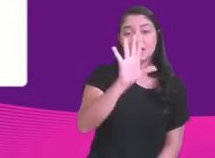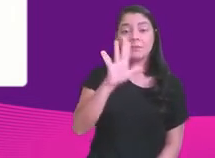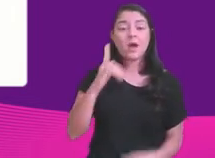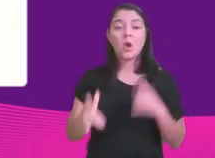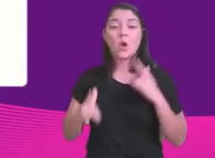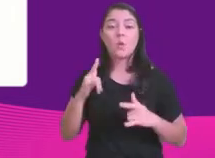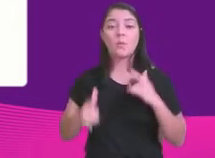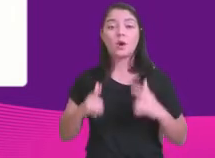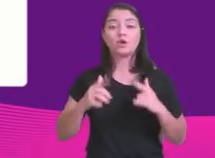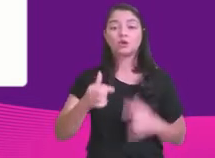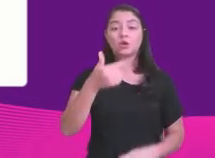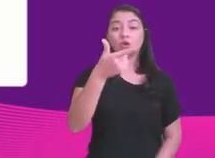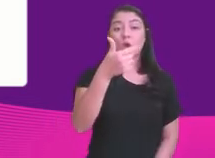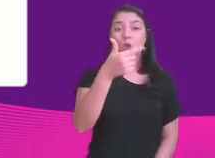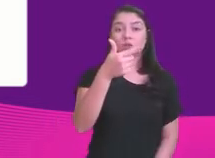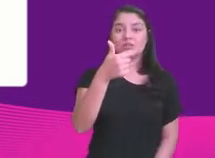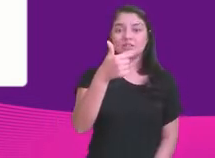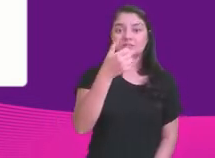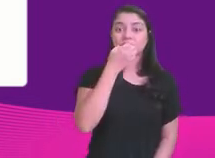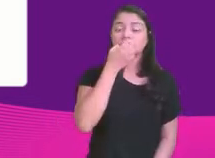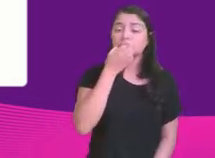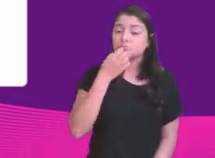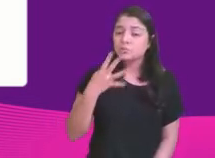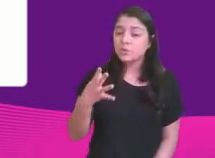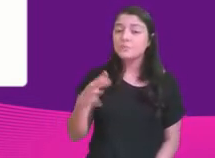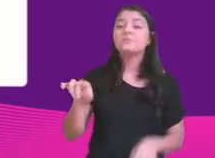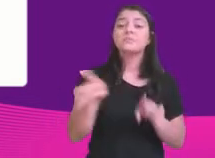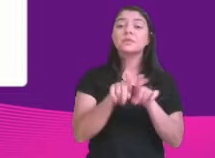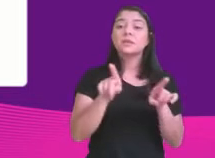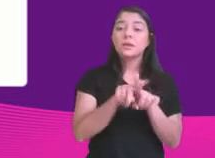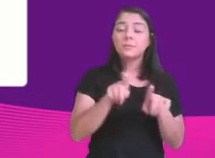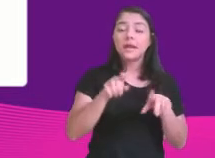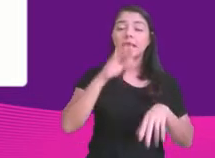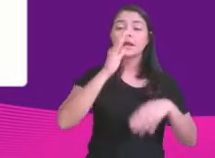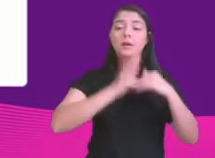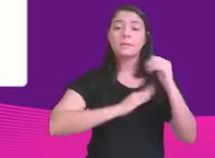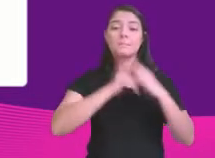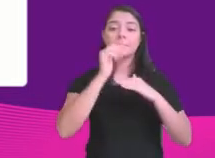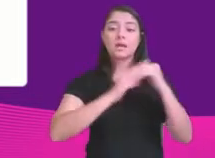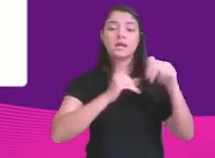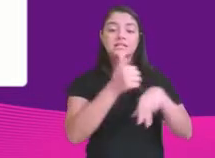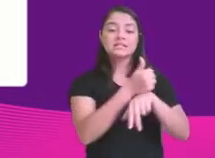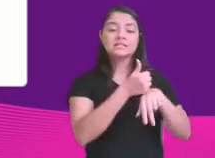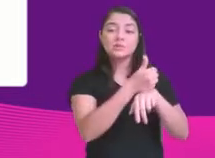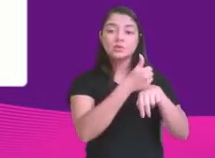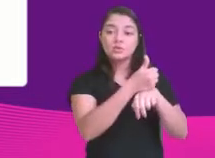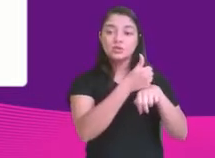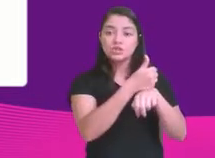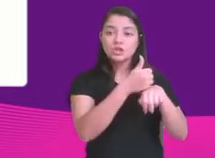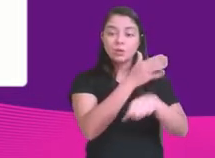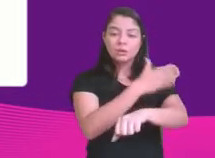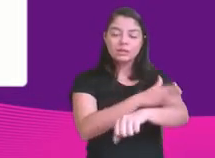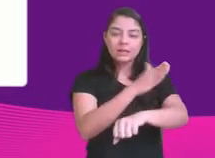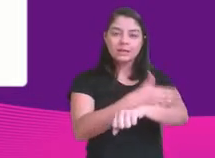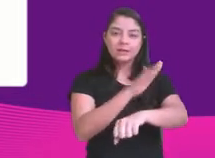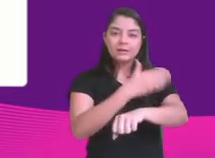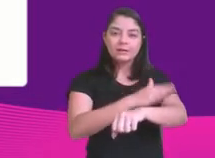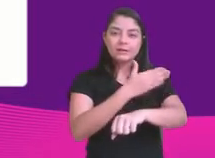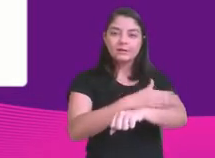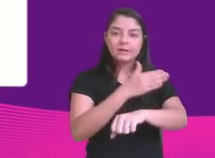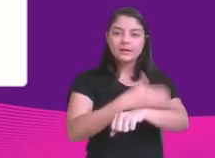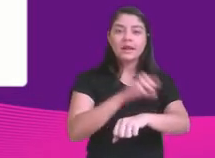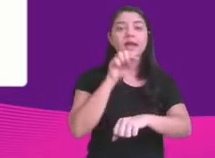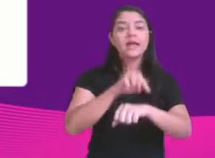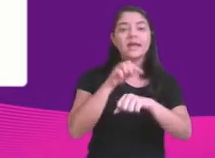12,5%. A realidade mostrou que cirurgiões treinados com mais de 90 casos por laparoscopia tinham uma taxa de conversão para